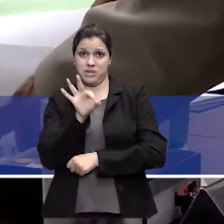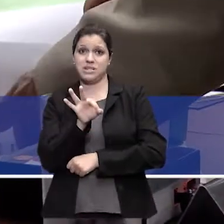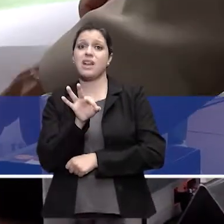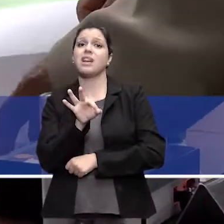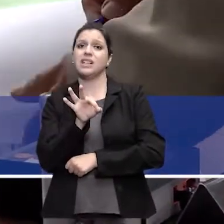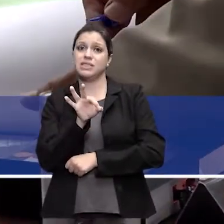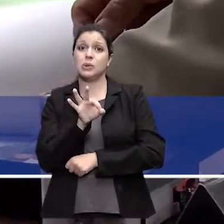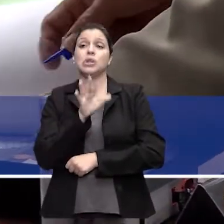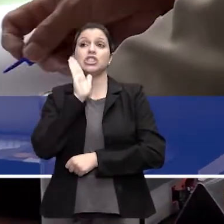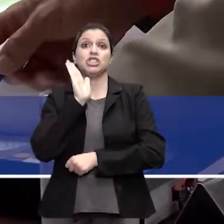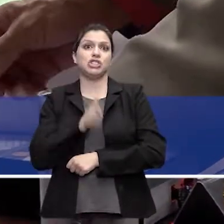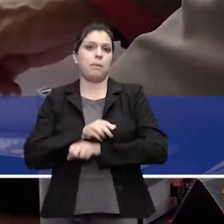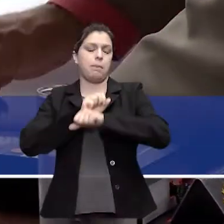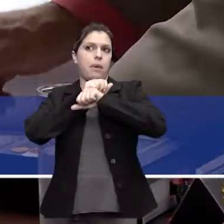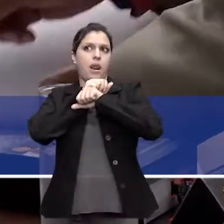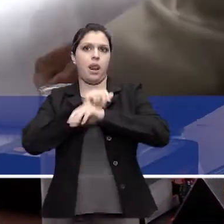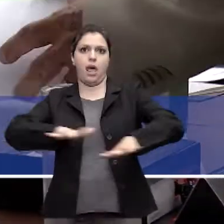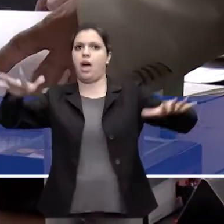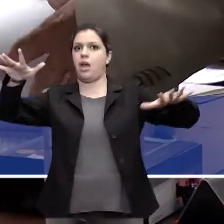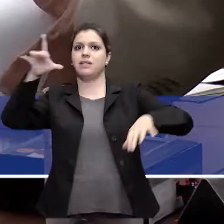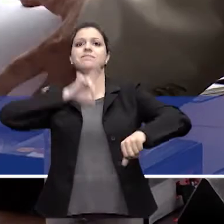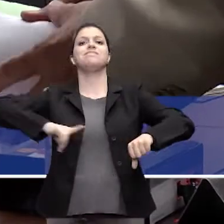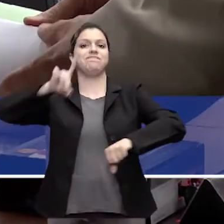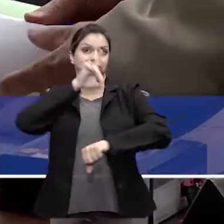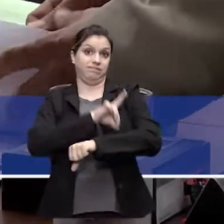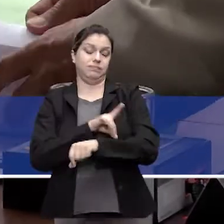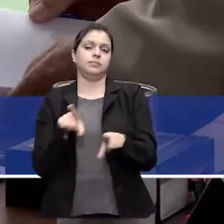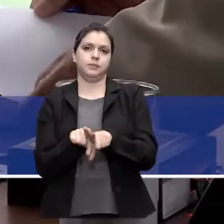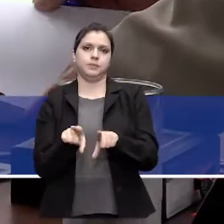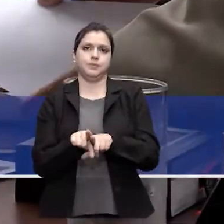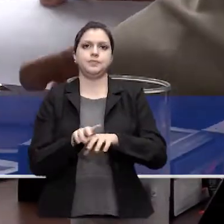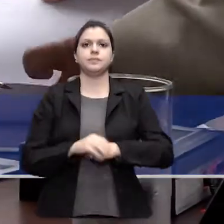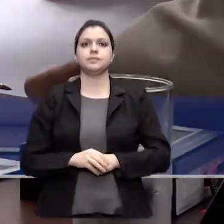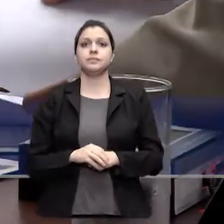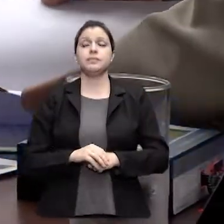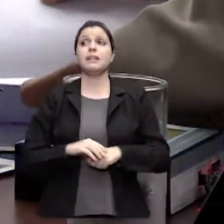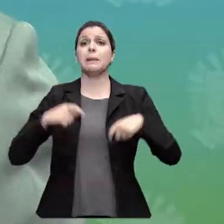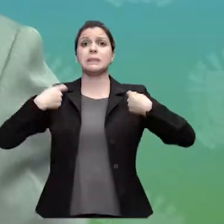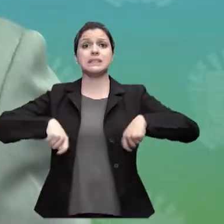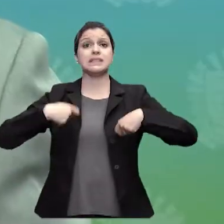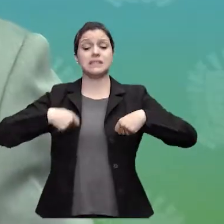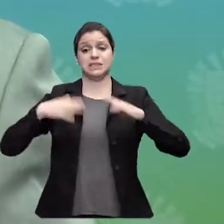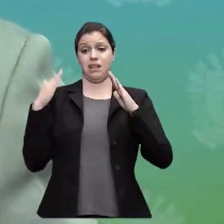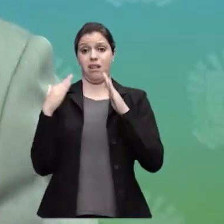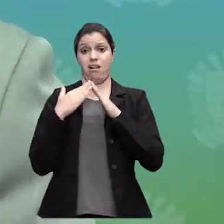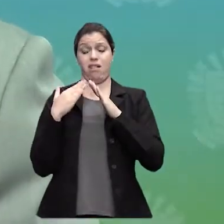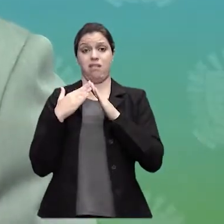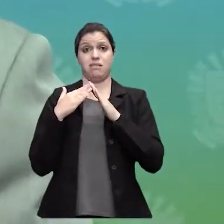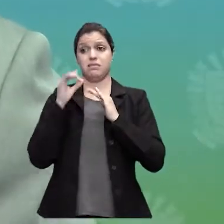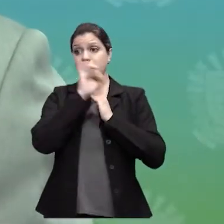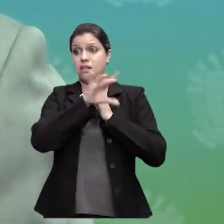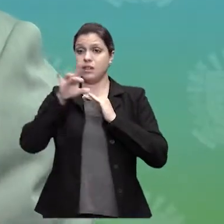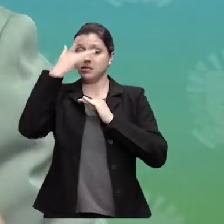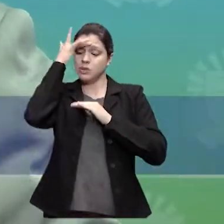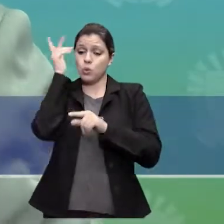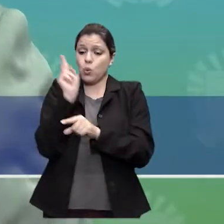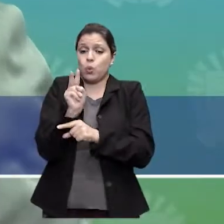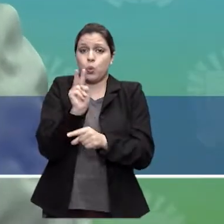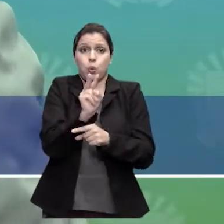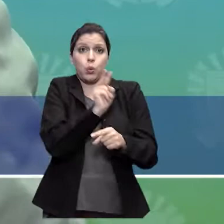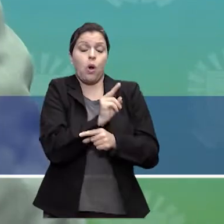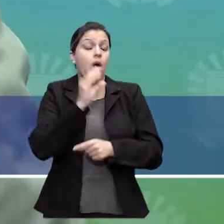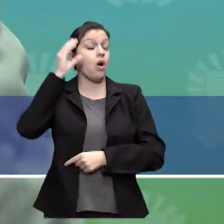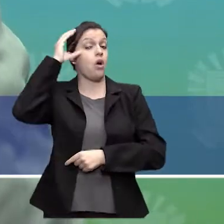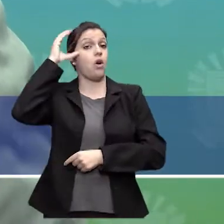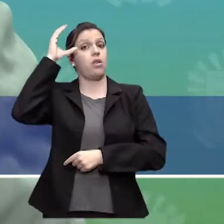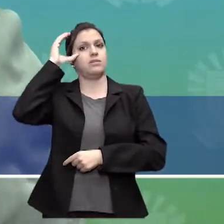menos 77% dos municípios de Mato Grosso do Sul declarado situação de epidemia. Hoje nós temos que ter uma fiscalização bem efetiva dentro dos